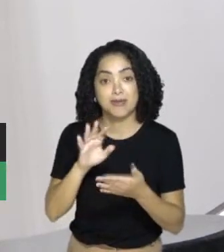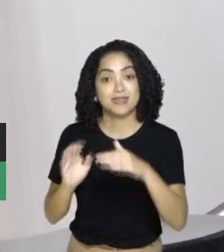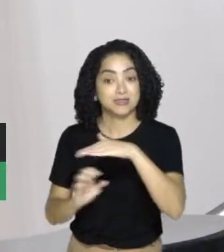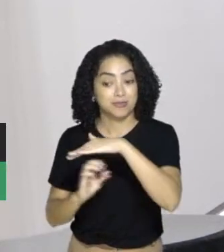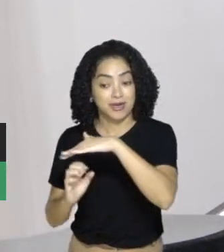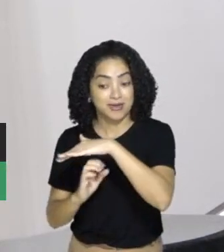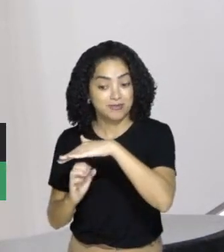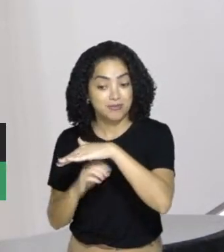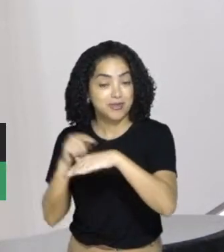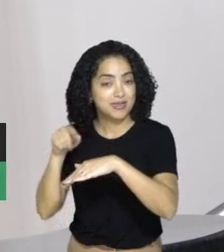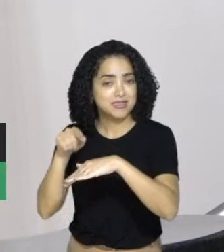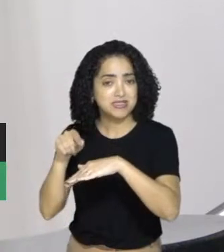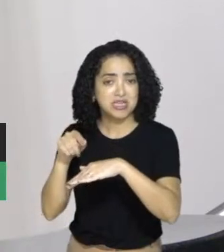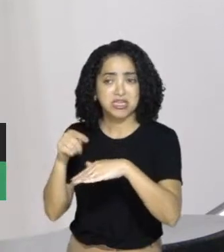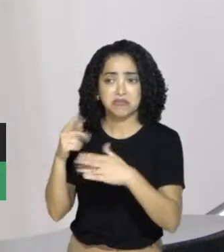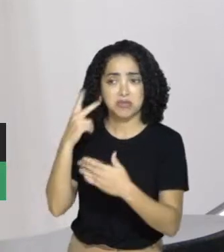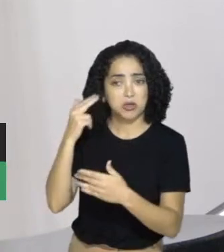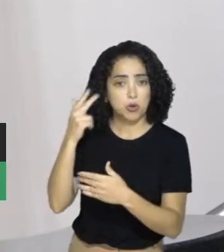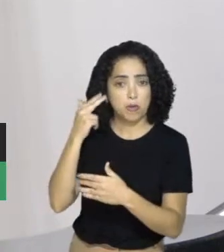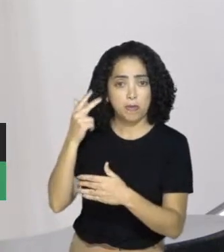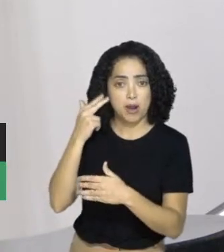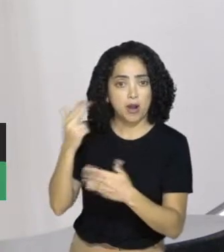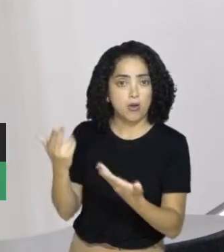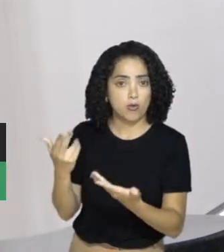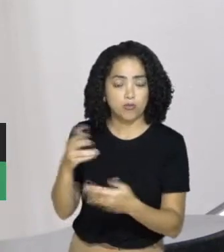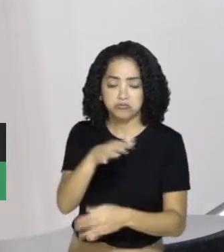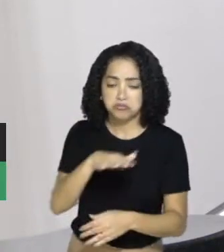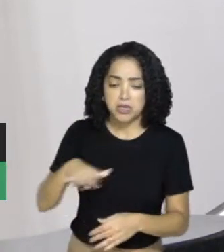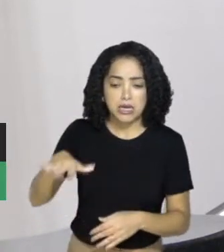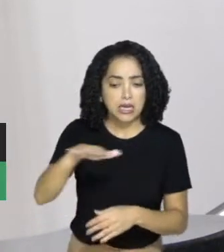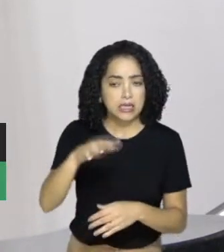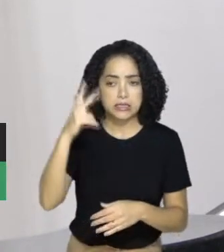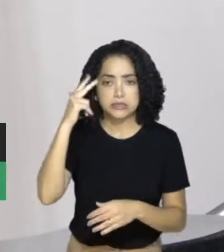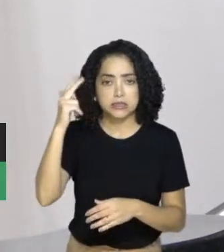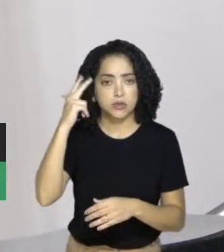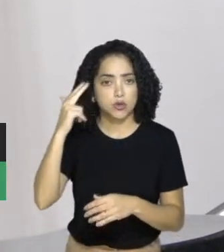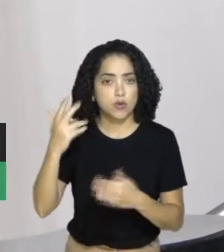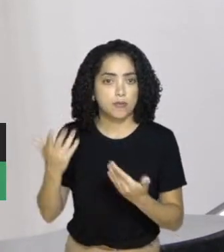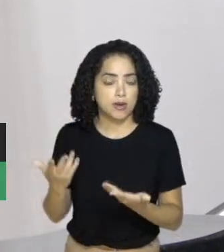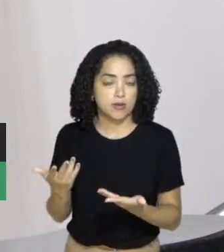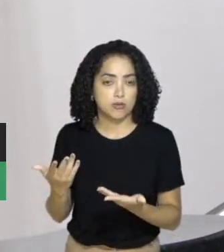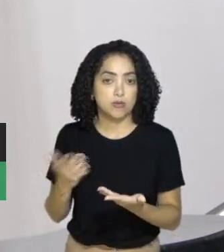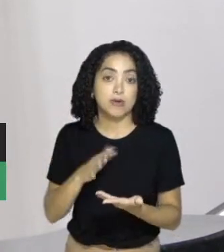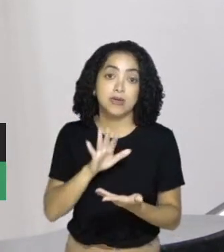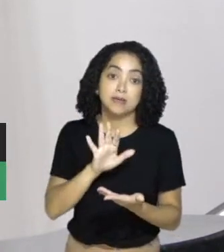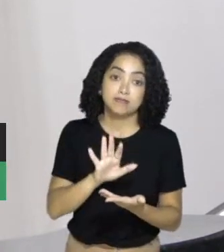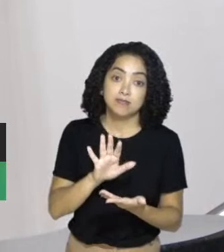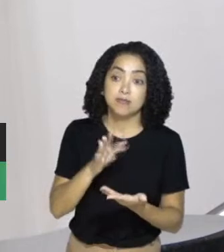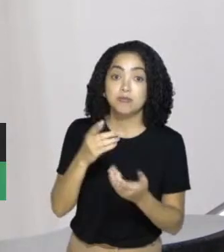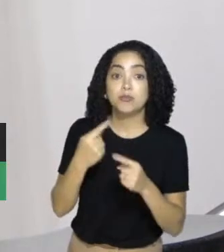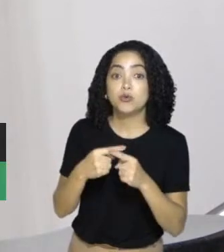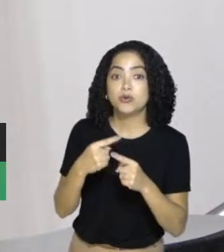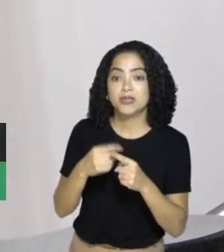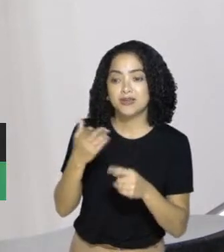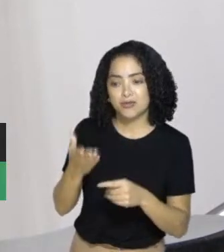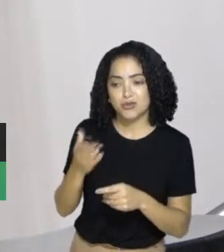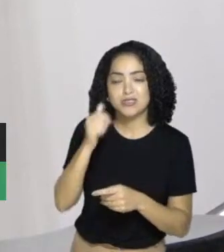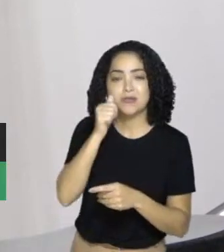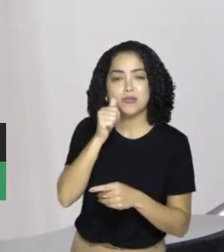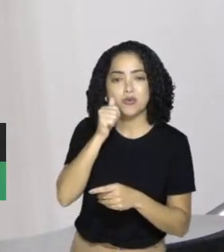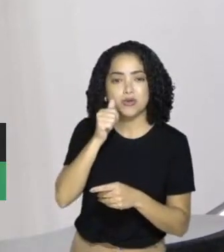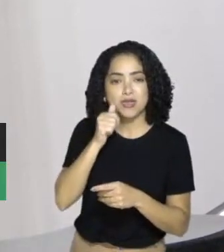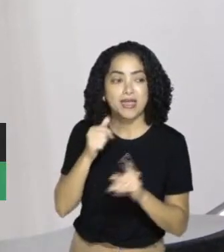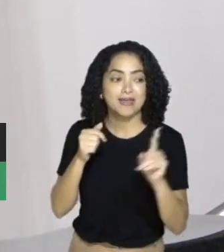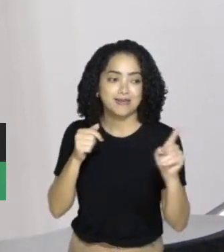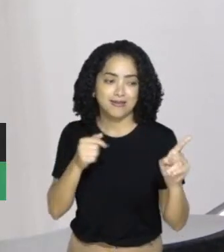nada errado. Para o mercado não tem nada errado. Pelo fato de você ser mulher e o seu colega ser